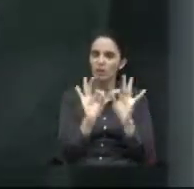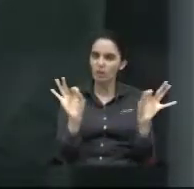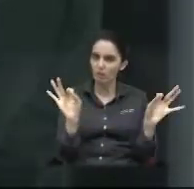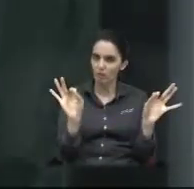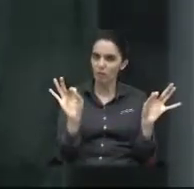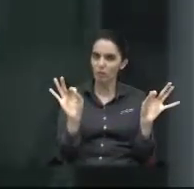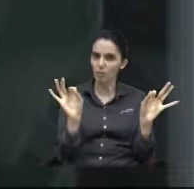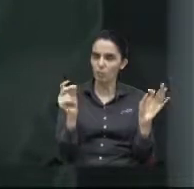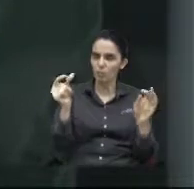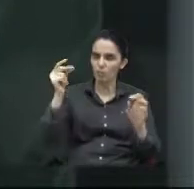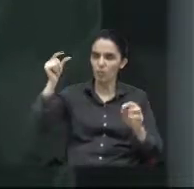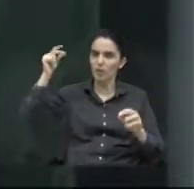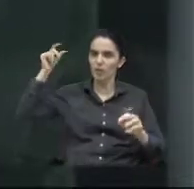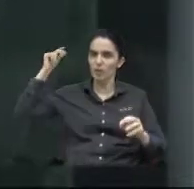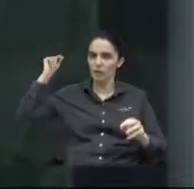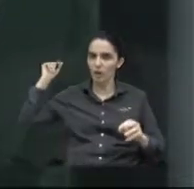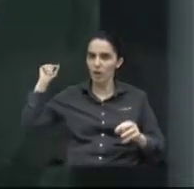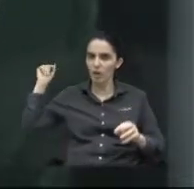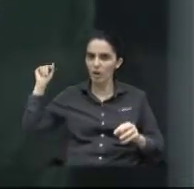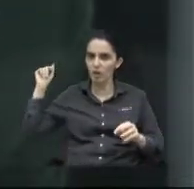Limeira cresceu, Vaguinho,